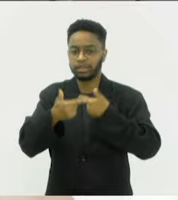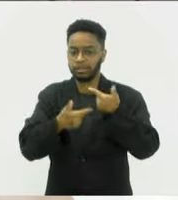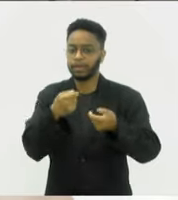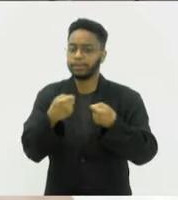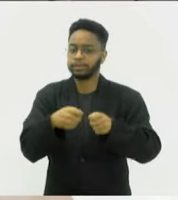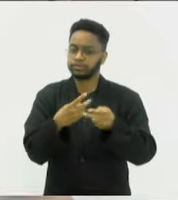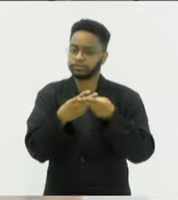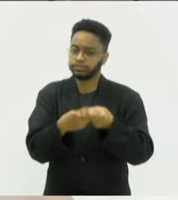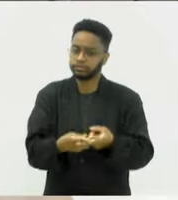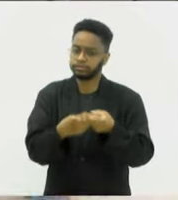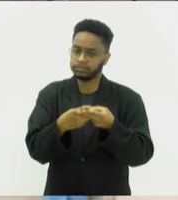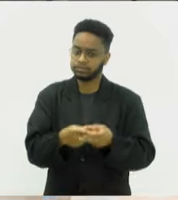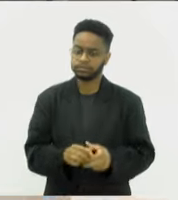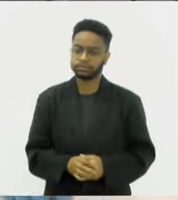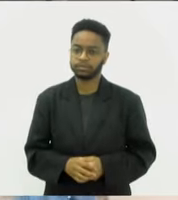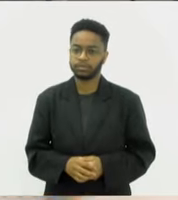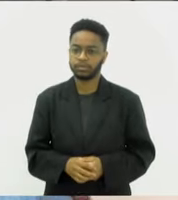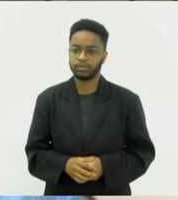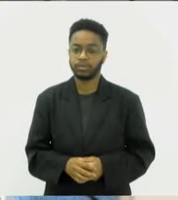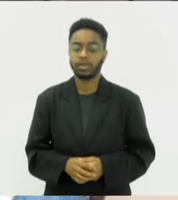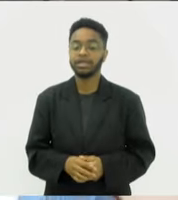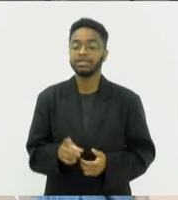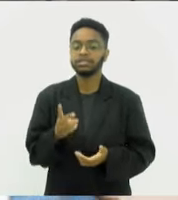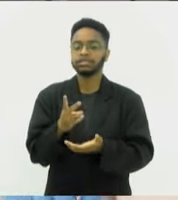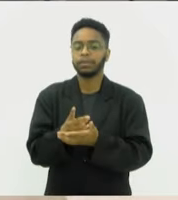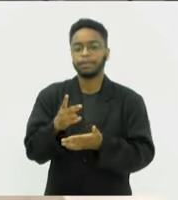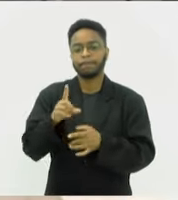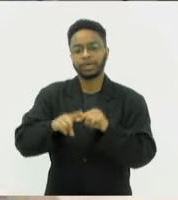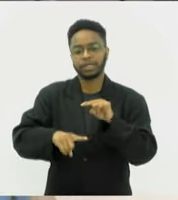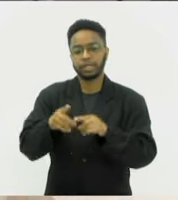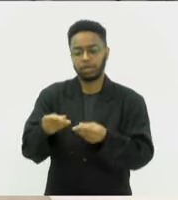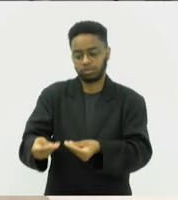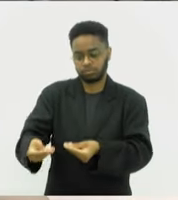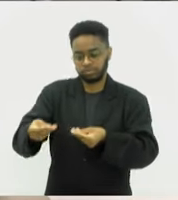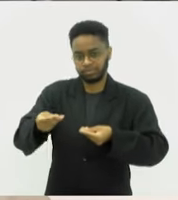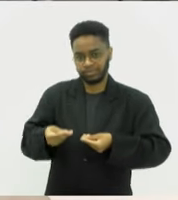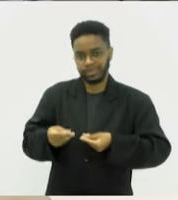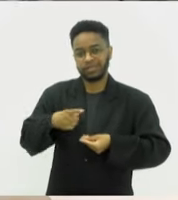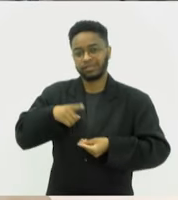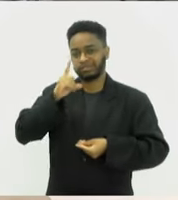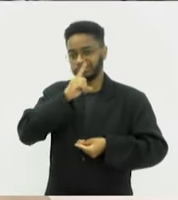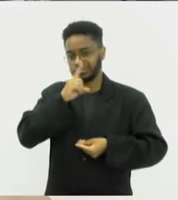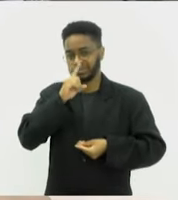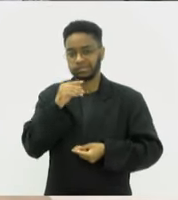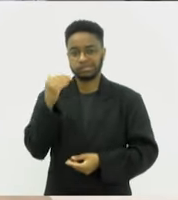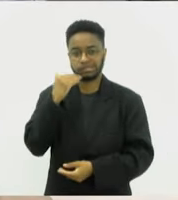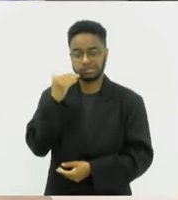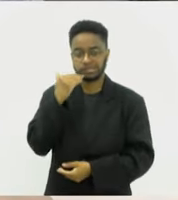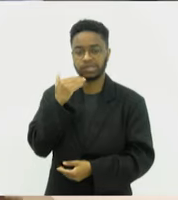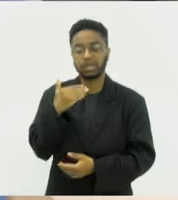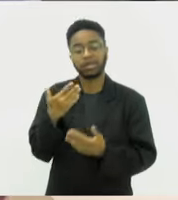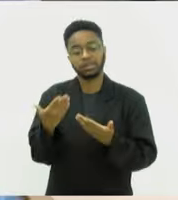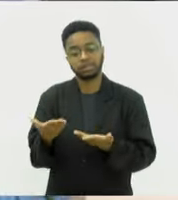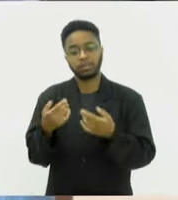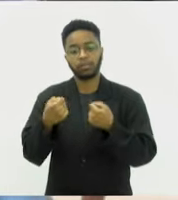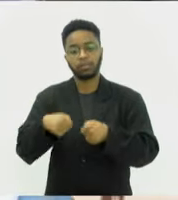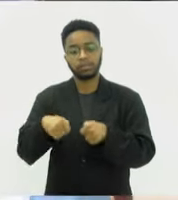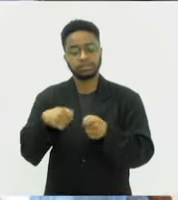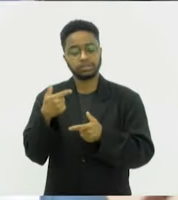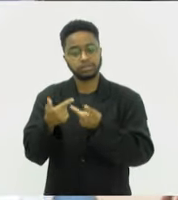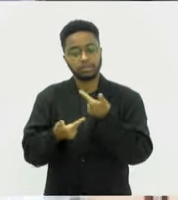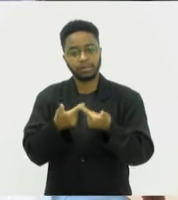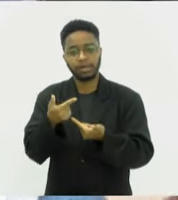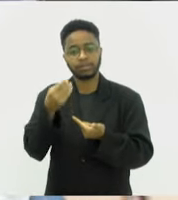paciência. Geralmente, essas pranchas, quando chegam para a gente, chegam bastante fragilizadas, danificadas. Então, é necessário fazer um trabalho